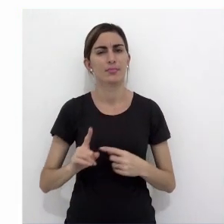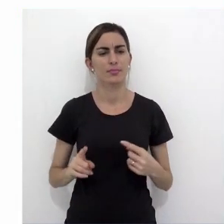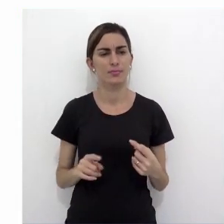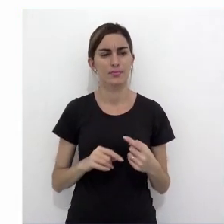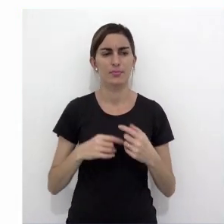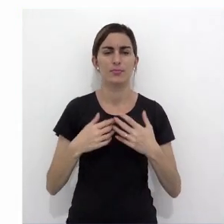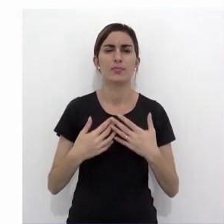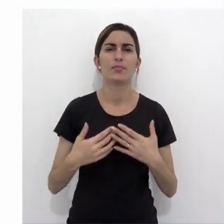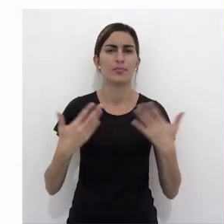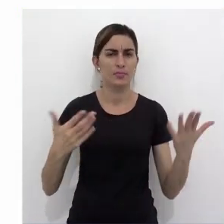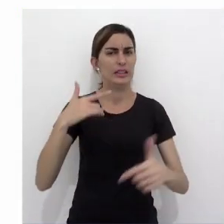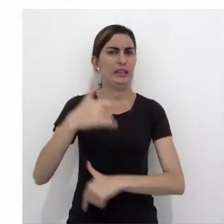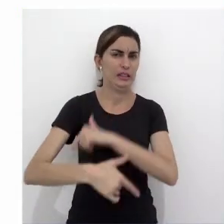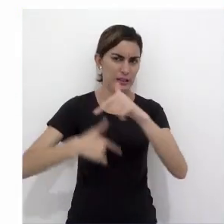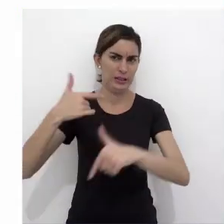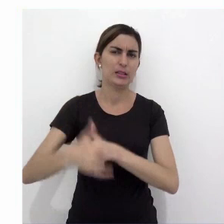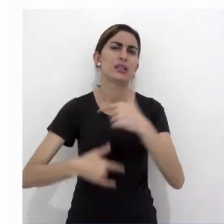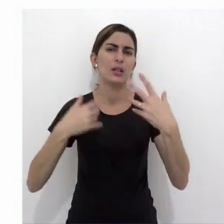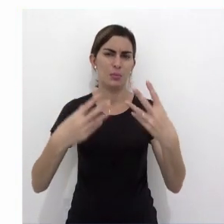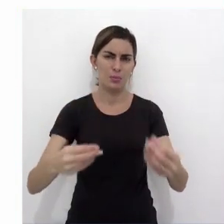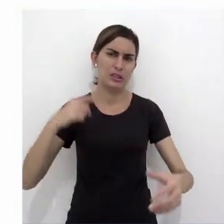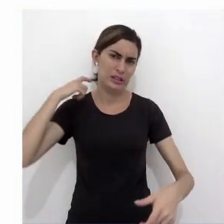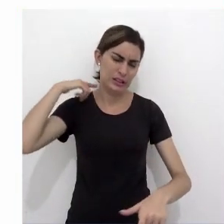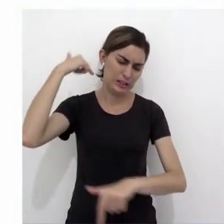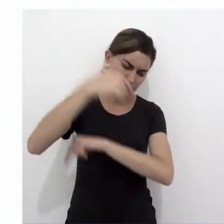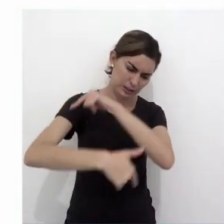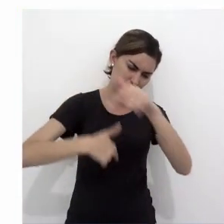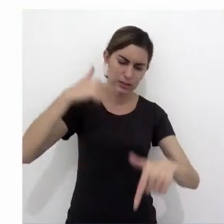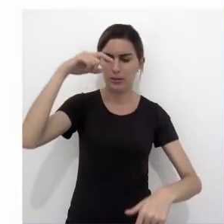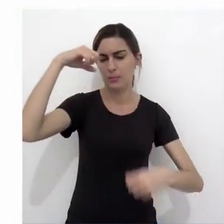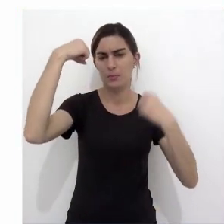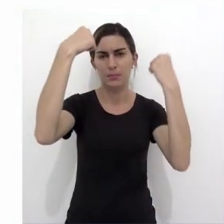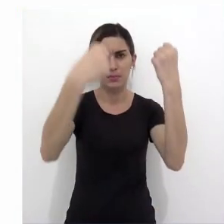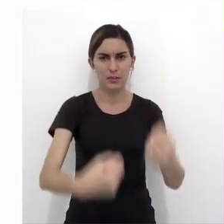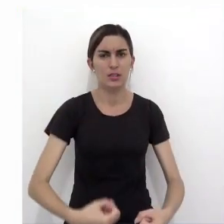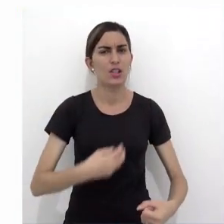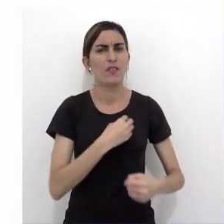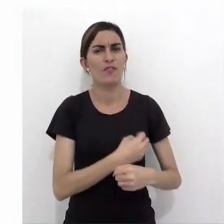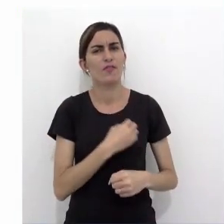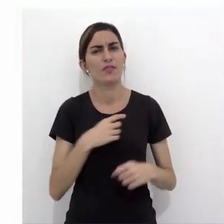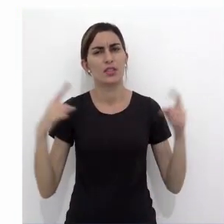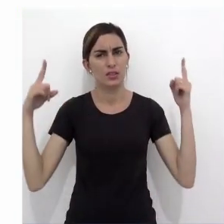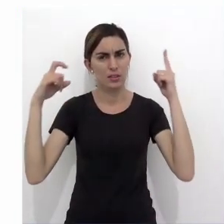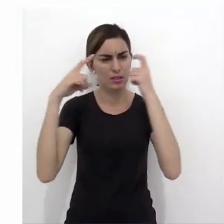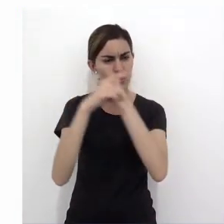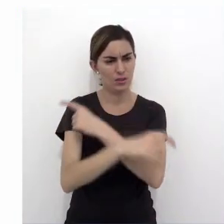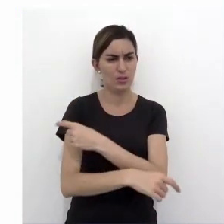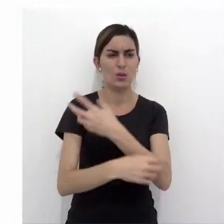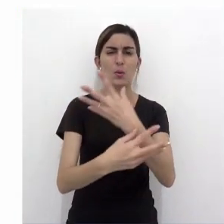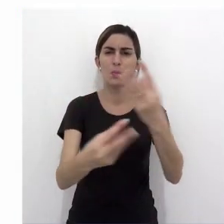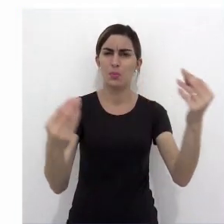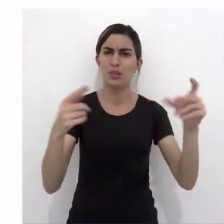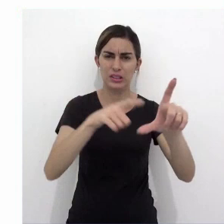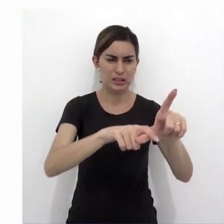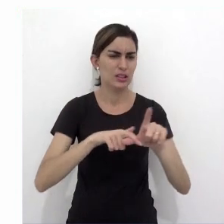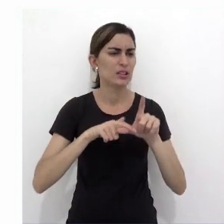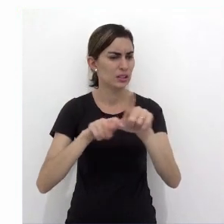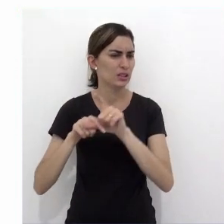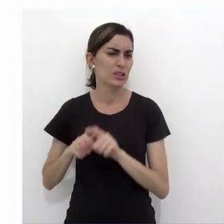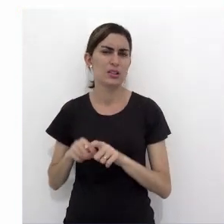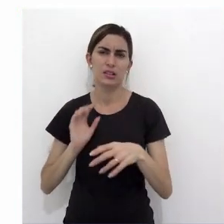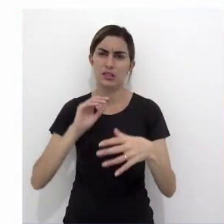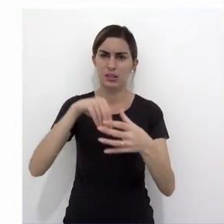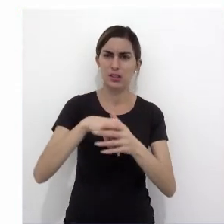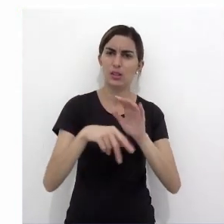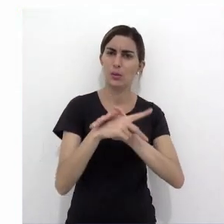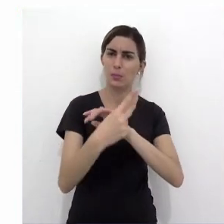O trabalho era muito duro nas fazendas, a vida era muito difícil. Muitos se endividavam dentro da própria